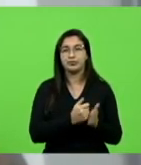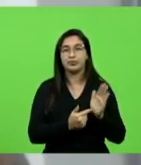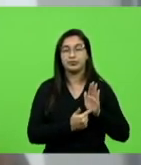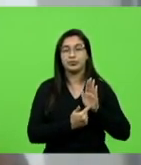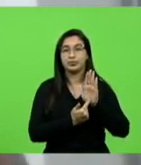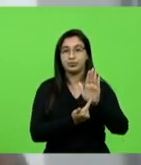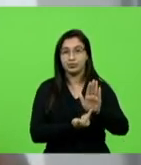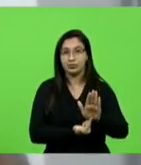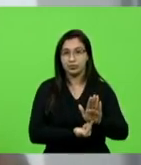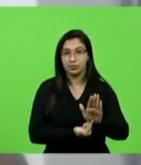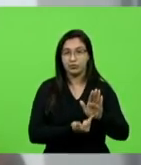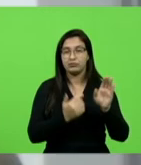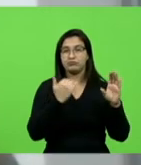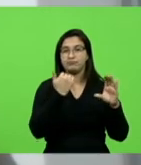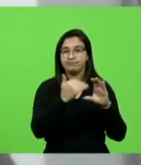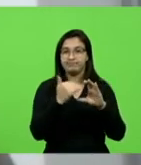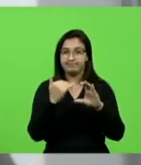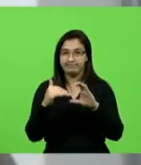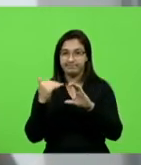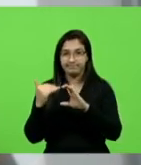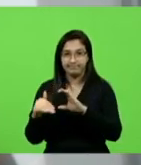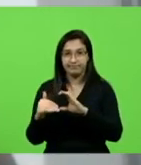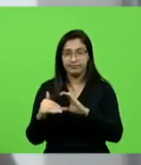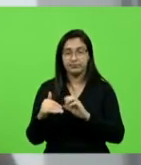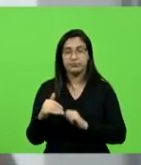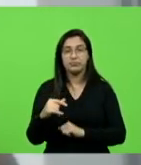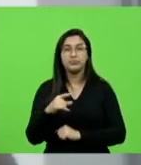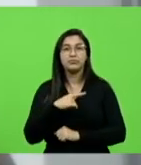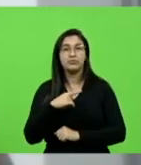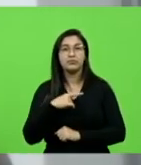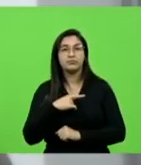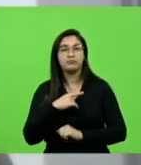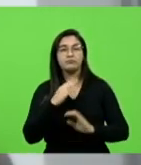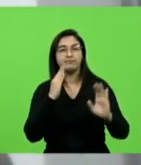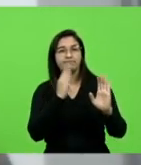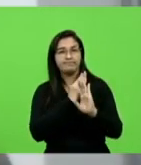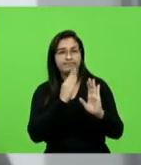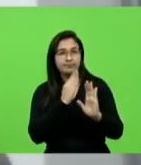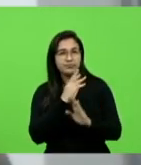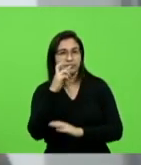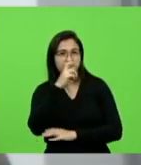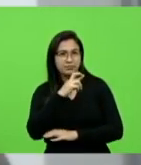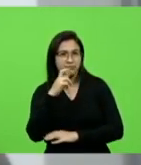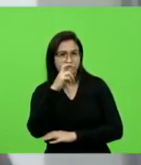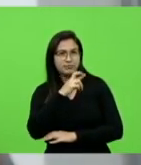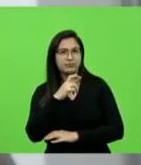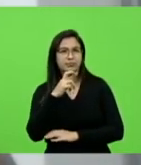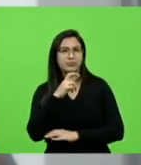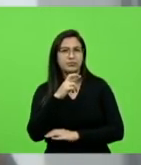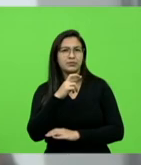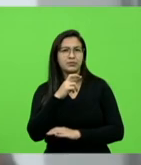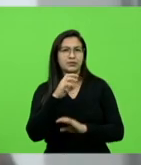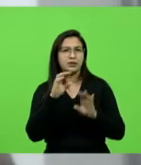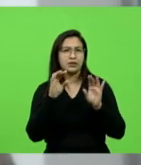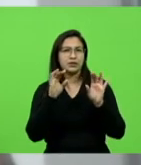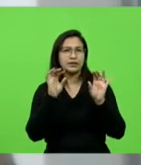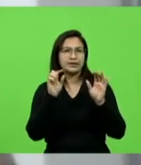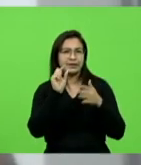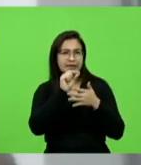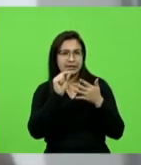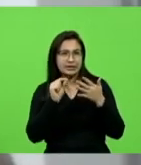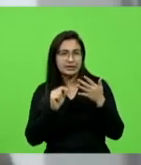apresentado, né, encaminhados, tivemos uma análise minuciosa dos documentos, em todos os